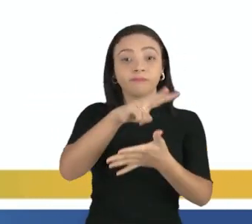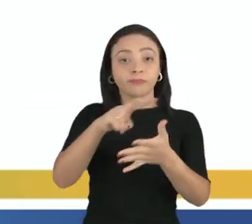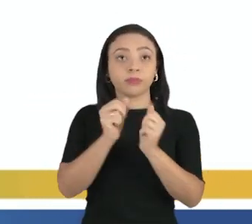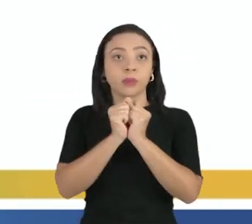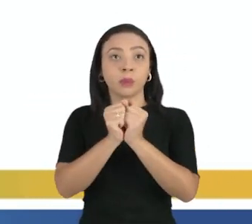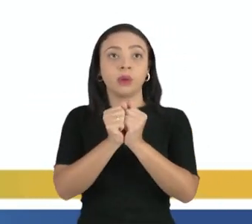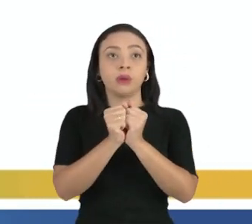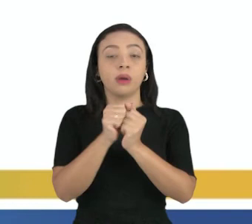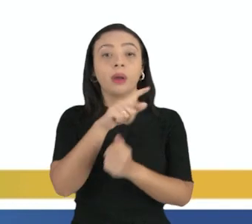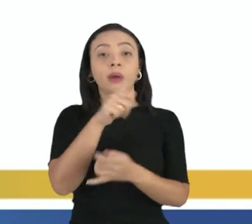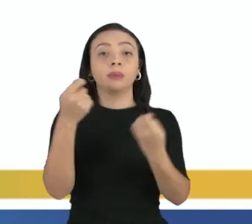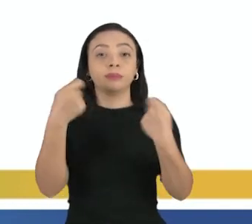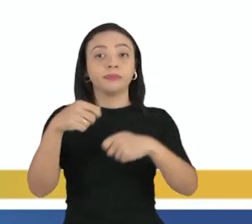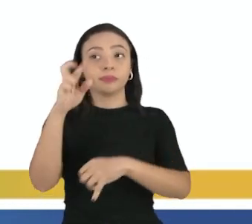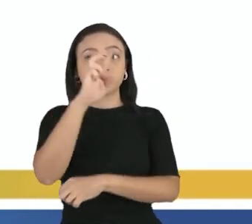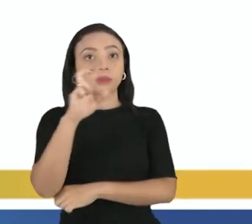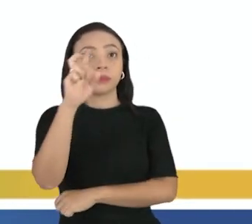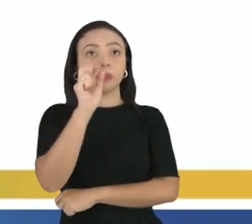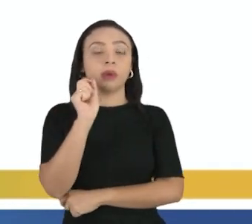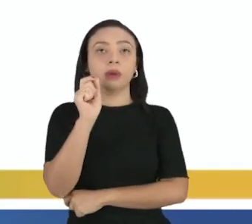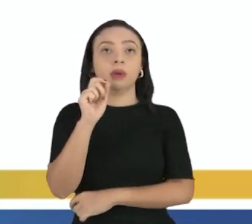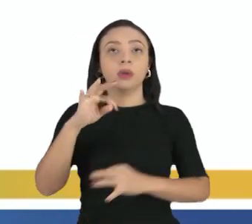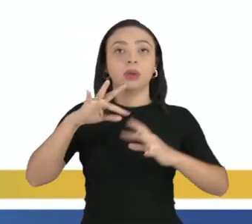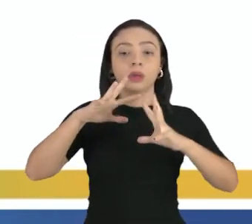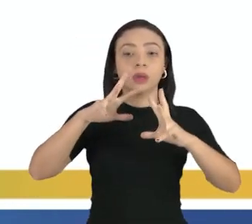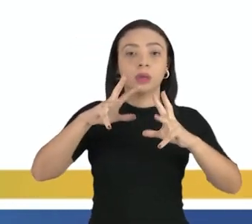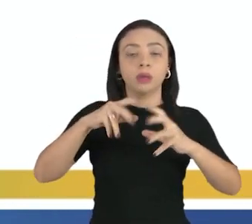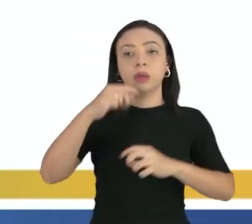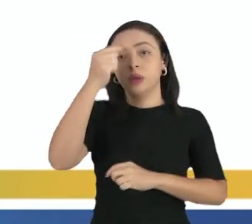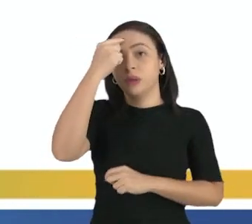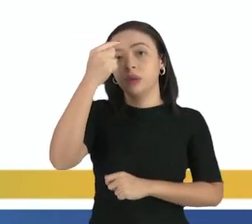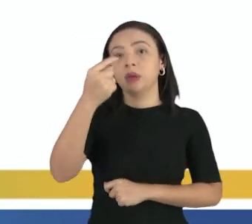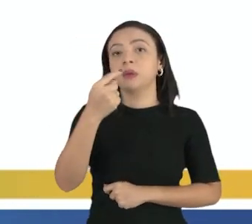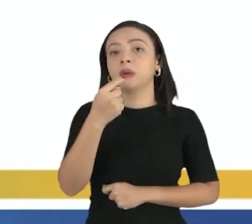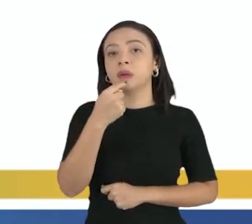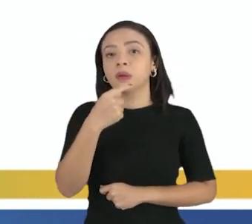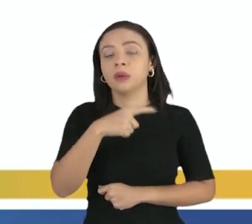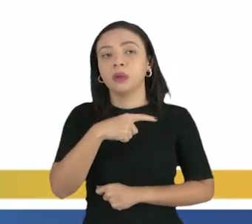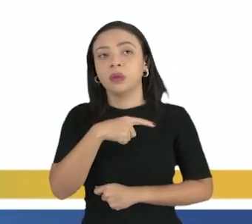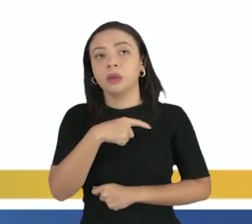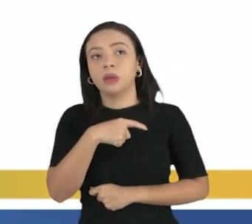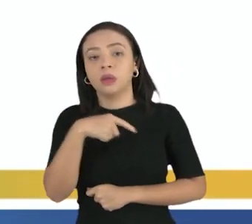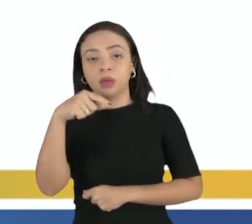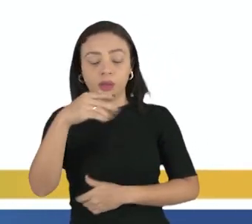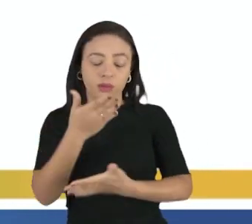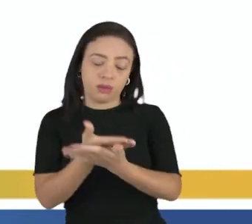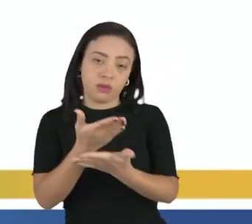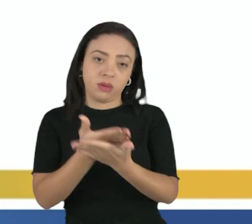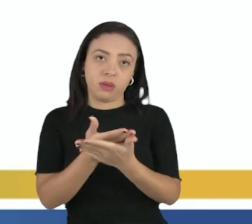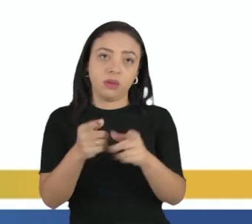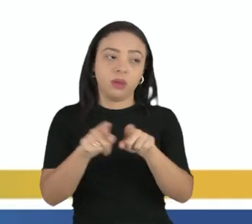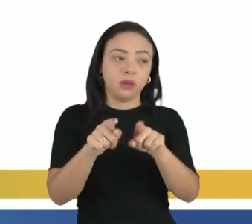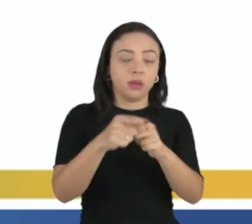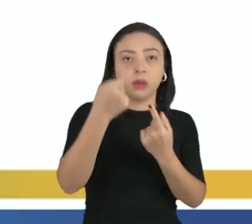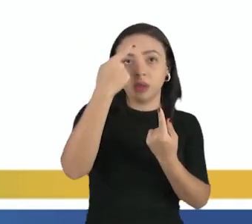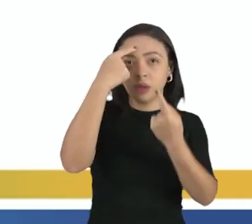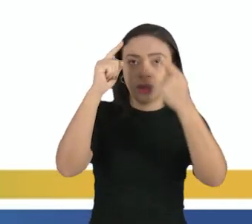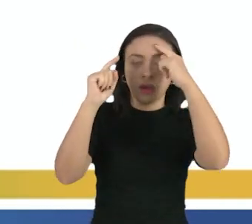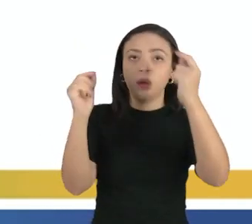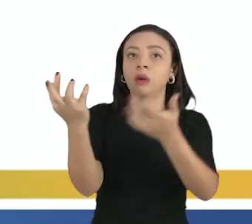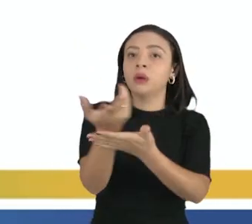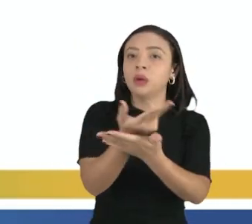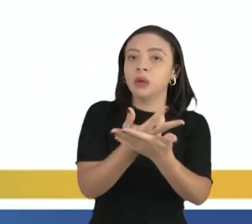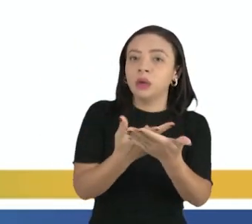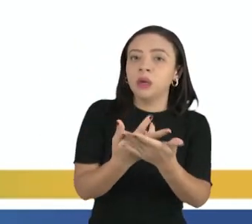comigo. Você pode observar, gente, todas as imagens que você viu durante essa aula e criar um